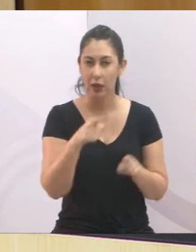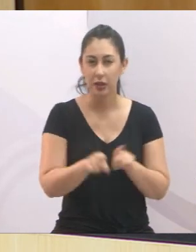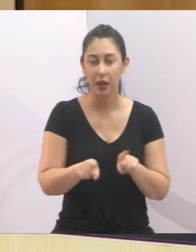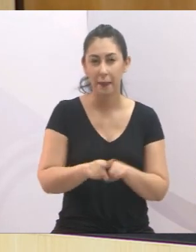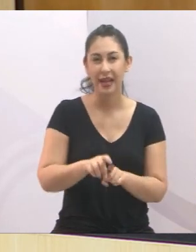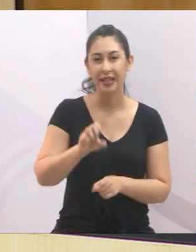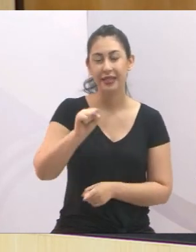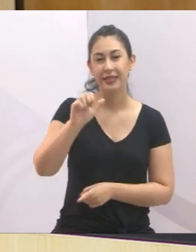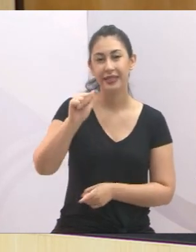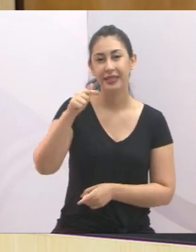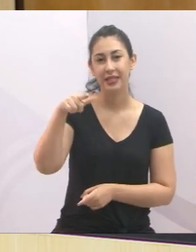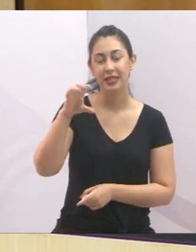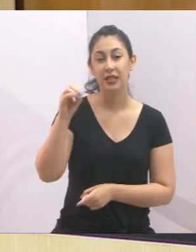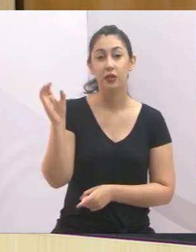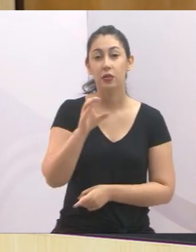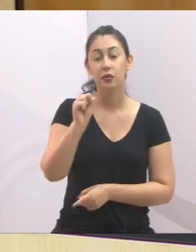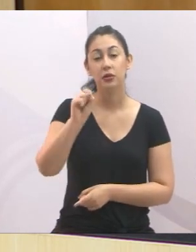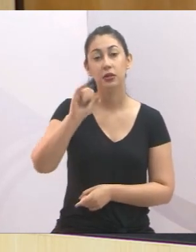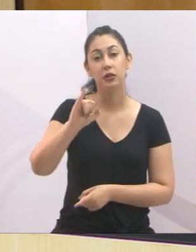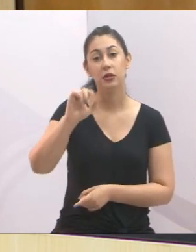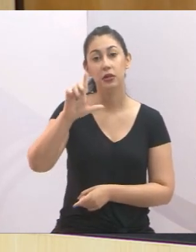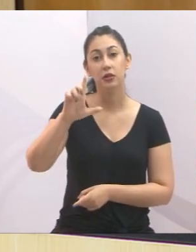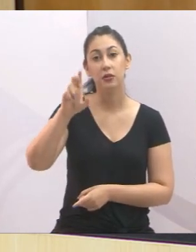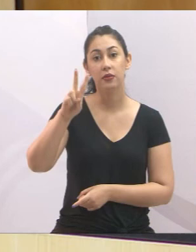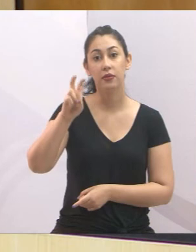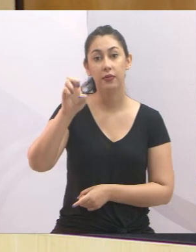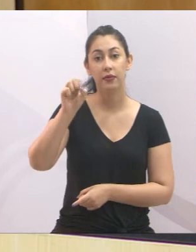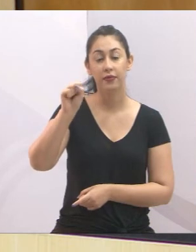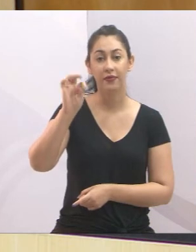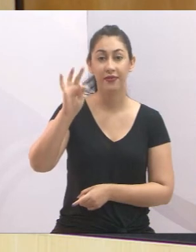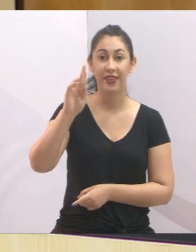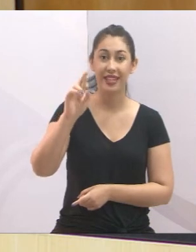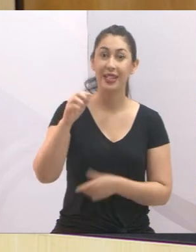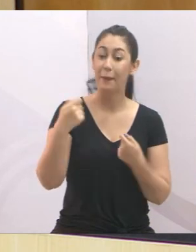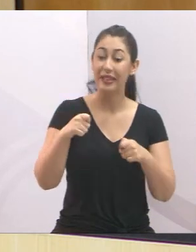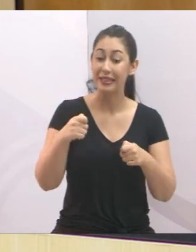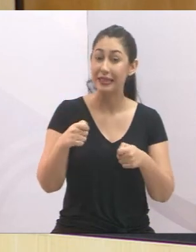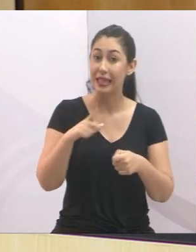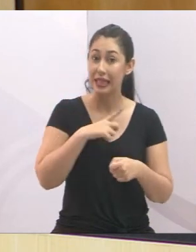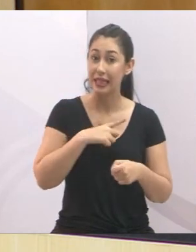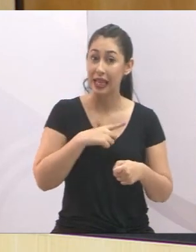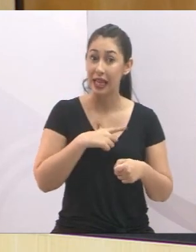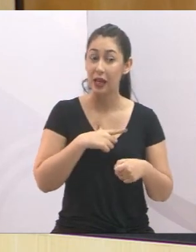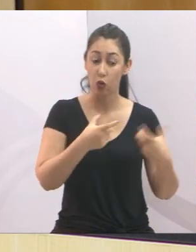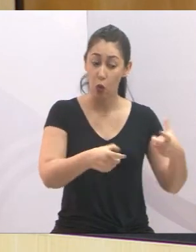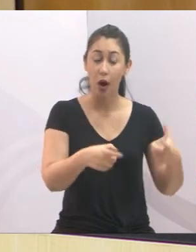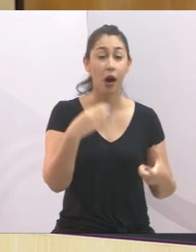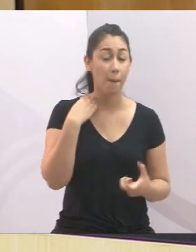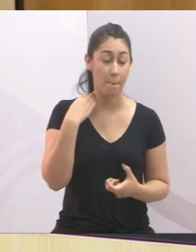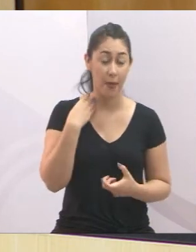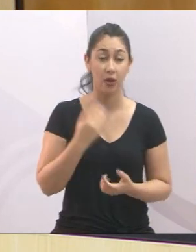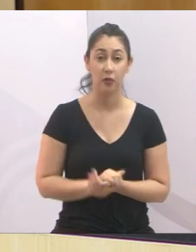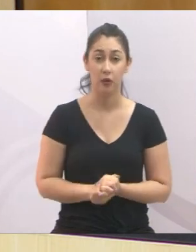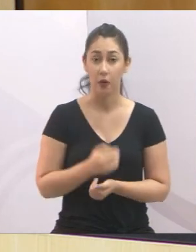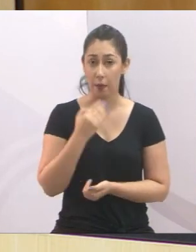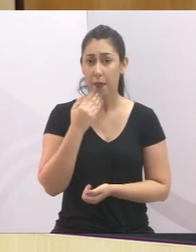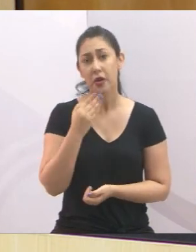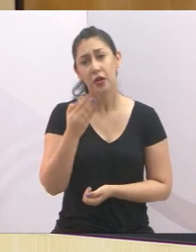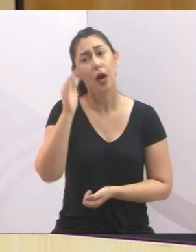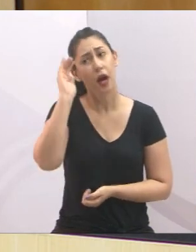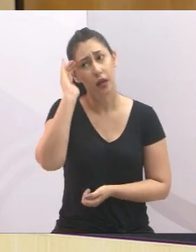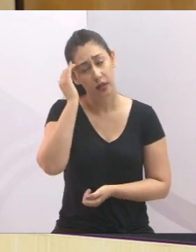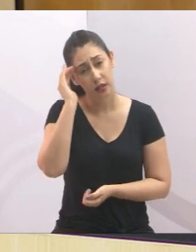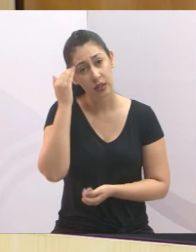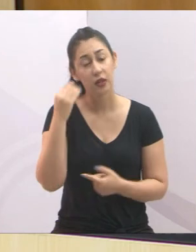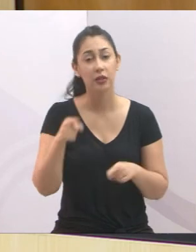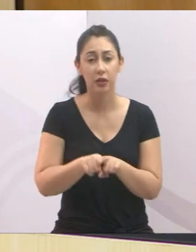São Paulo. Em Jacareí, São Paulo. Assim sendo, muito respeitosamente, recorremos à compreensão e aos préstimos do Banco Central do Brasil